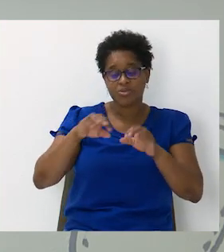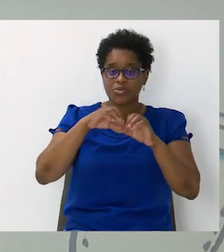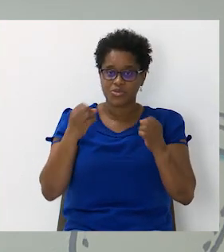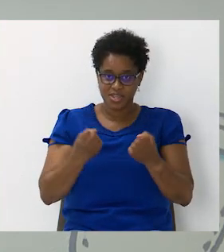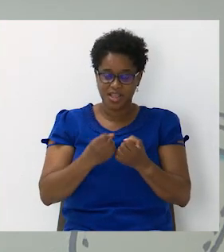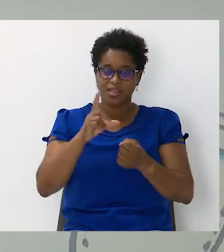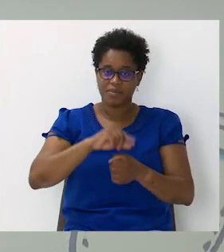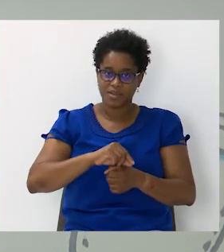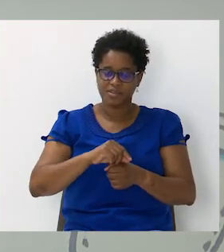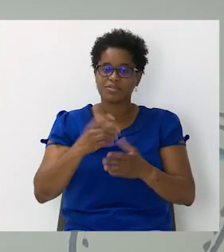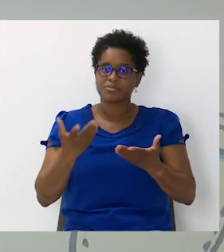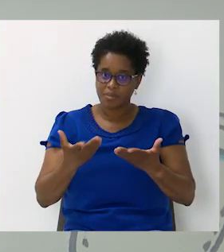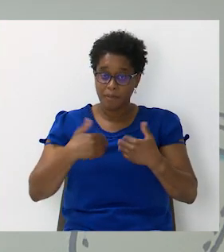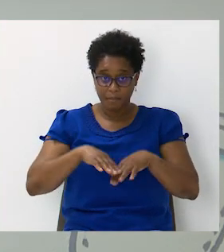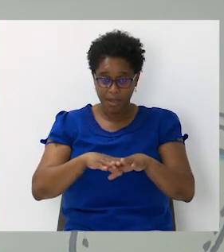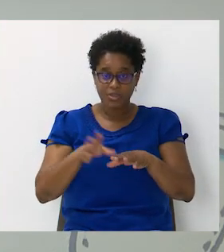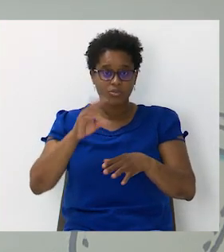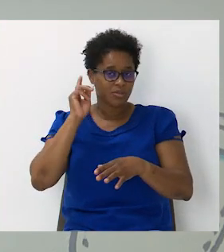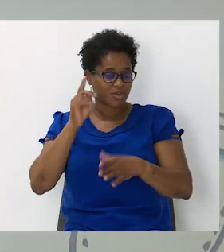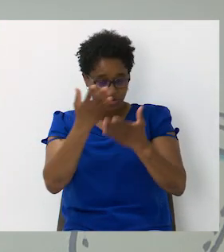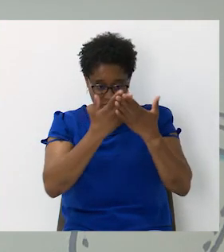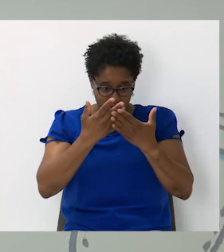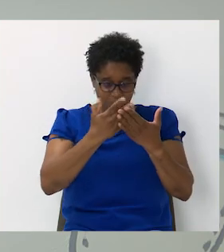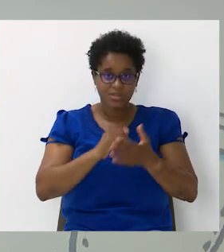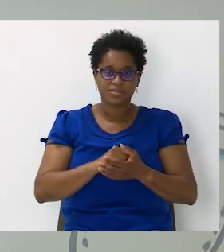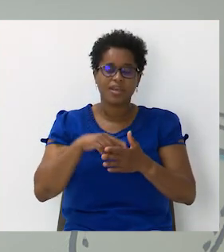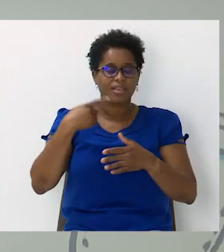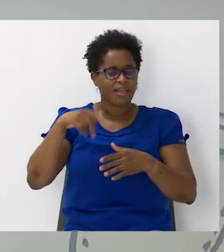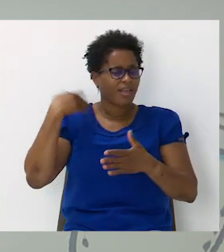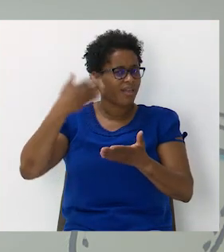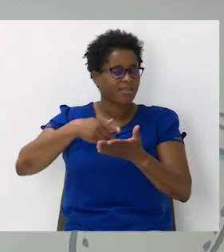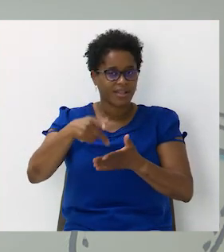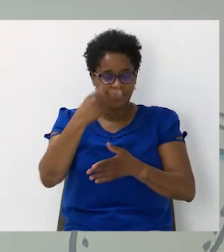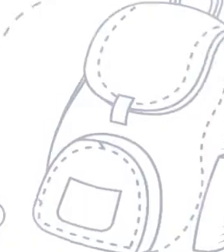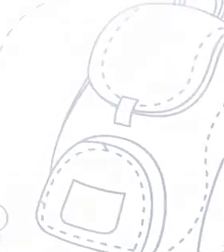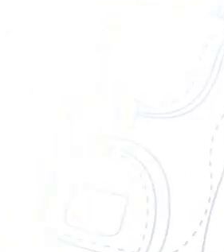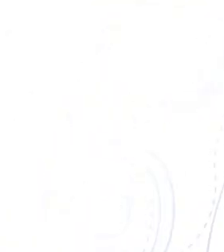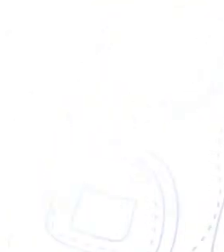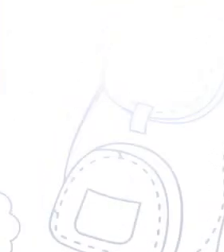social, mas acima de tudo, estudem. Até lá, fiquem bem.